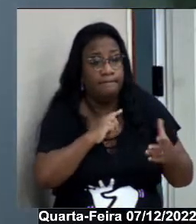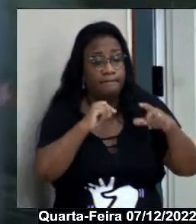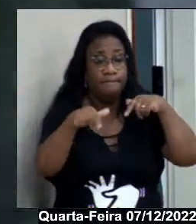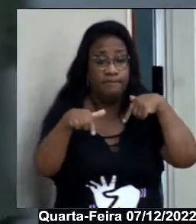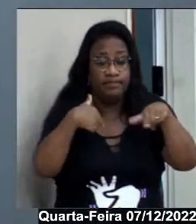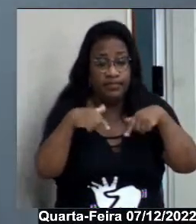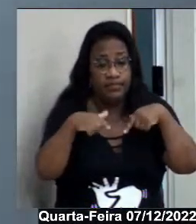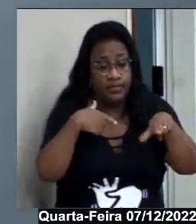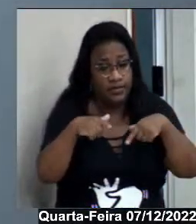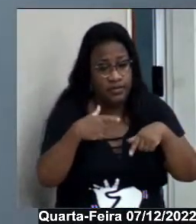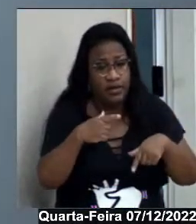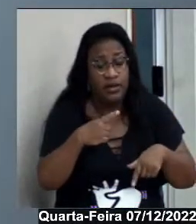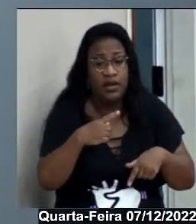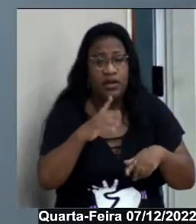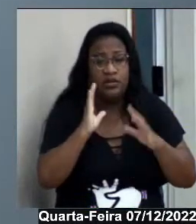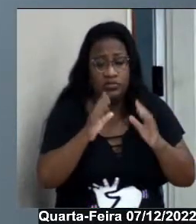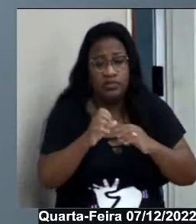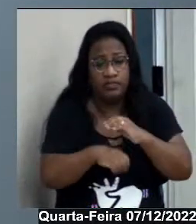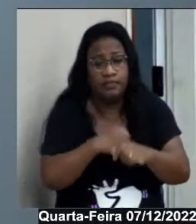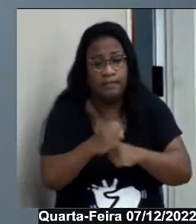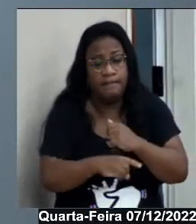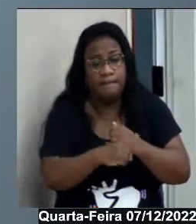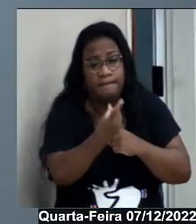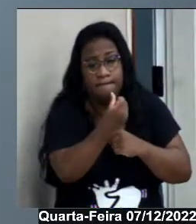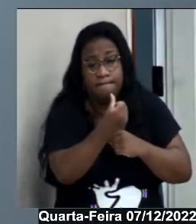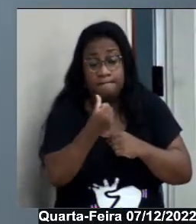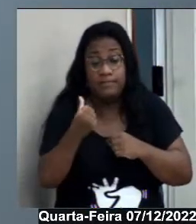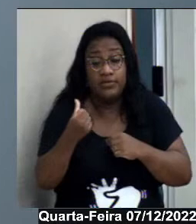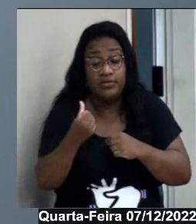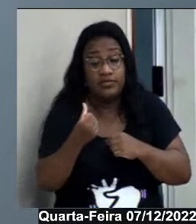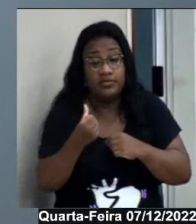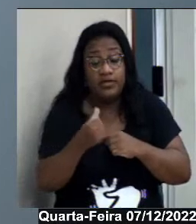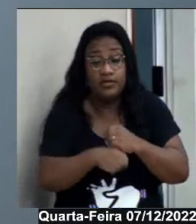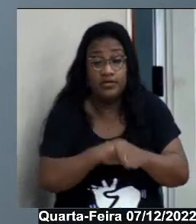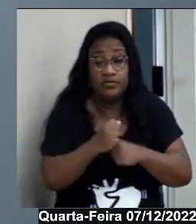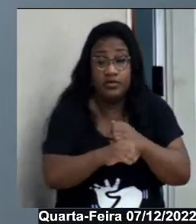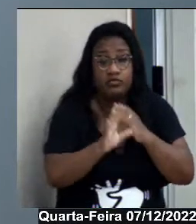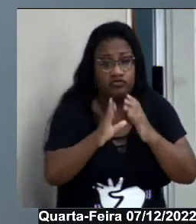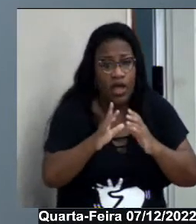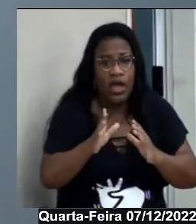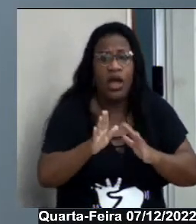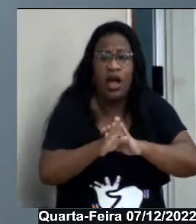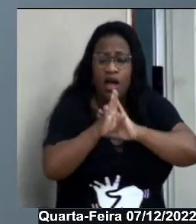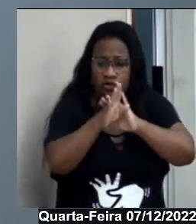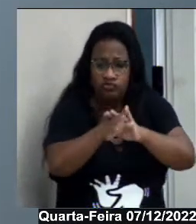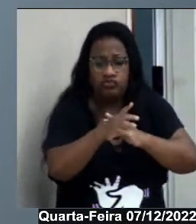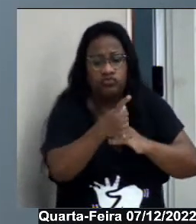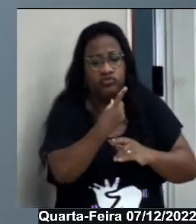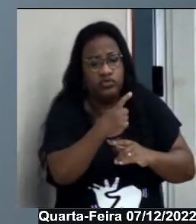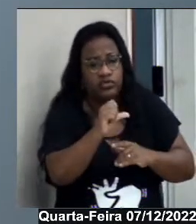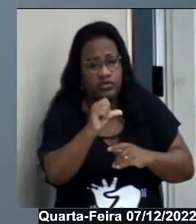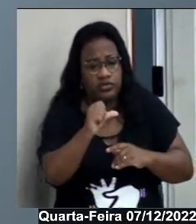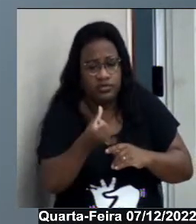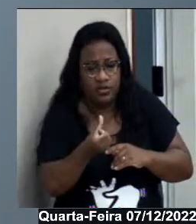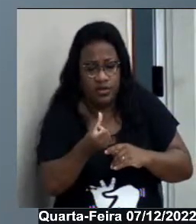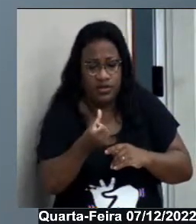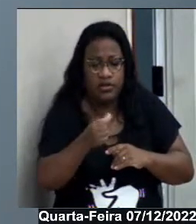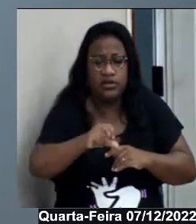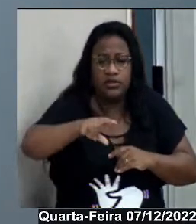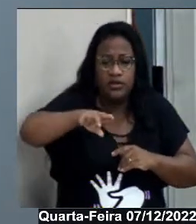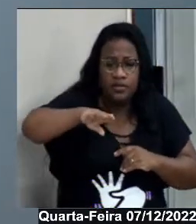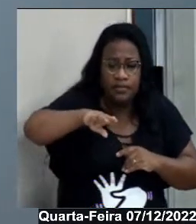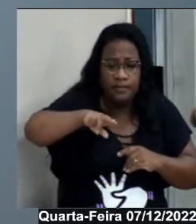bênção de trabalhar por 16 anos, onde nós atendemos 16 mil crianças através do esporte.